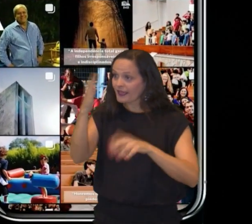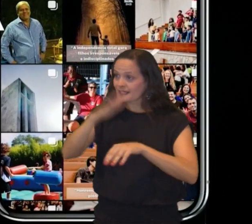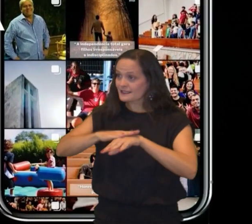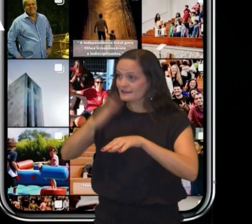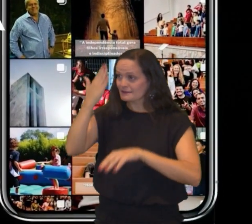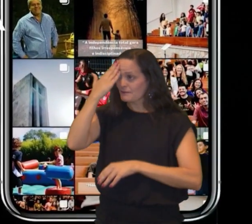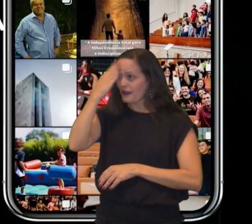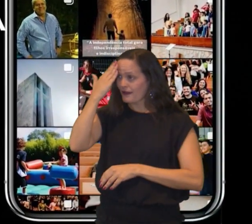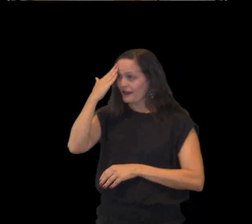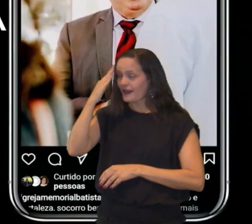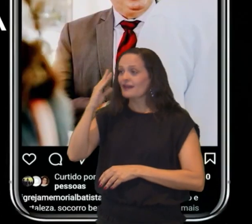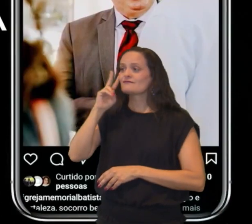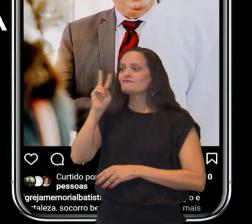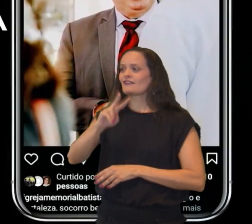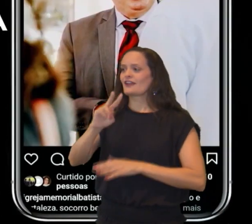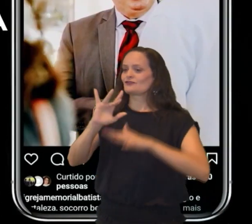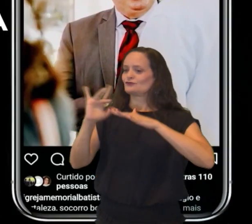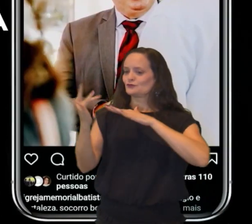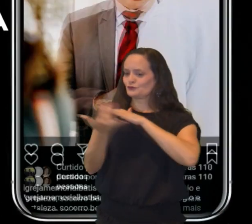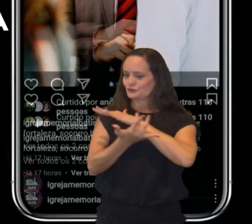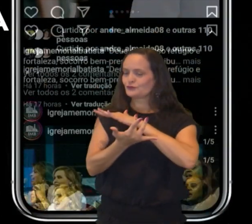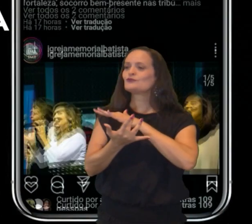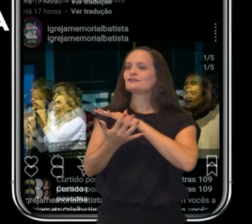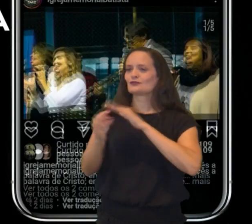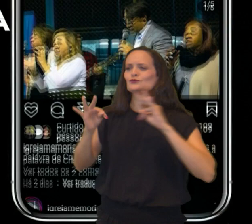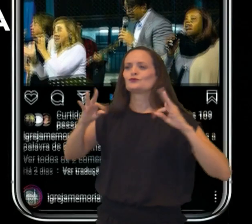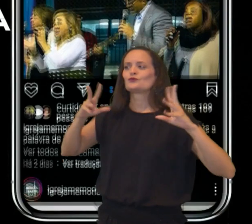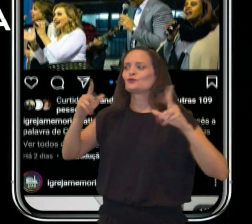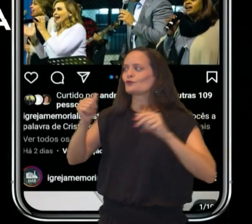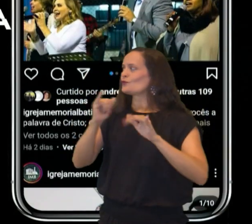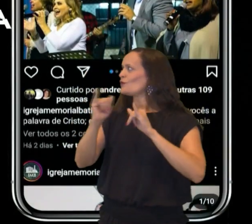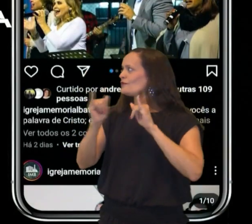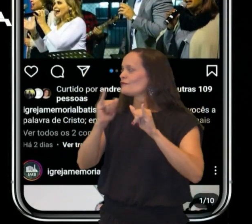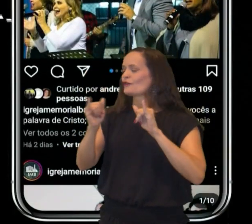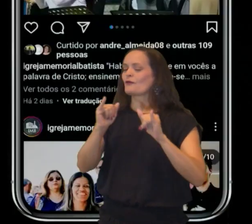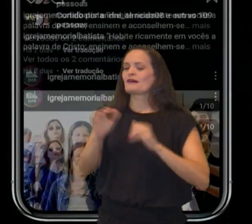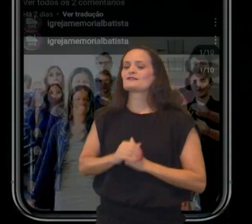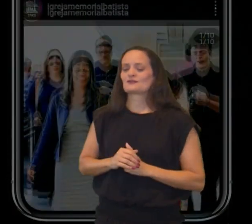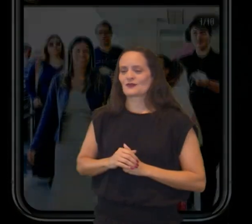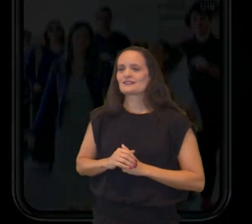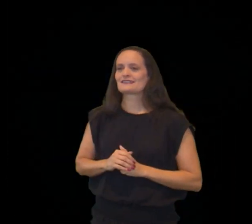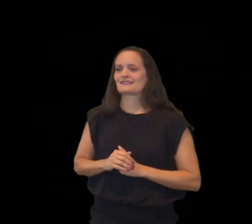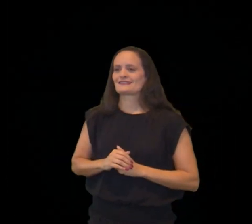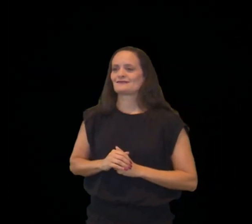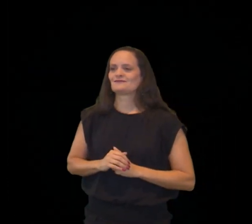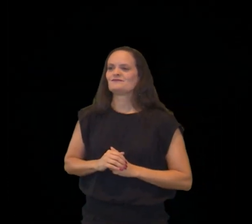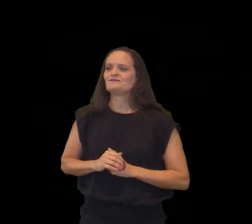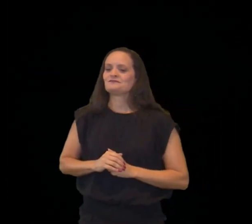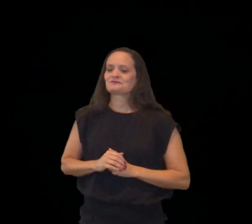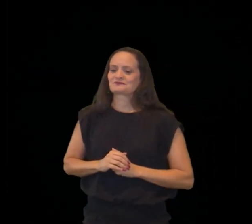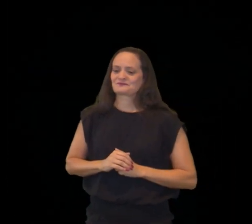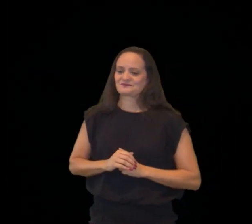sociais da Memorial e veja a cobertura completa dessas e de outras atividades de nossa igreja.